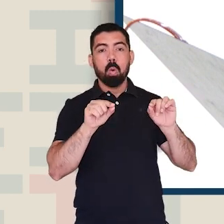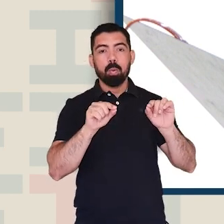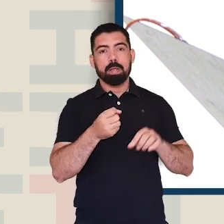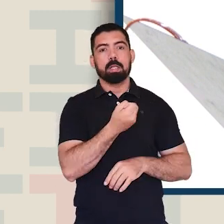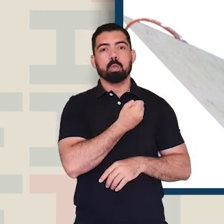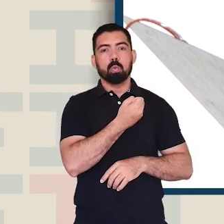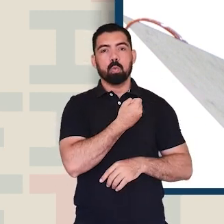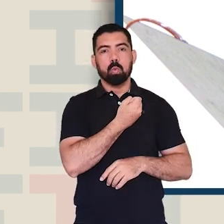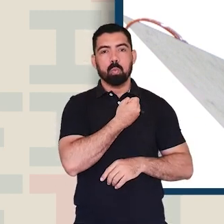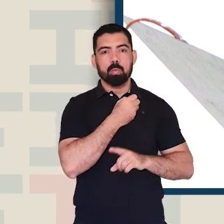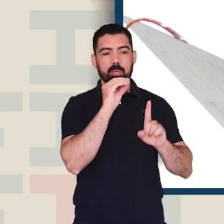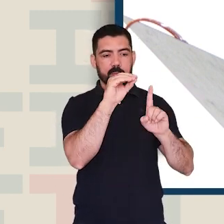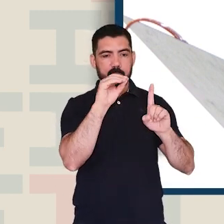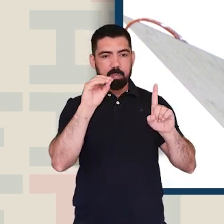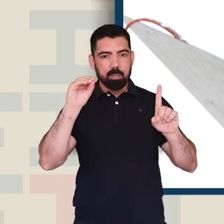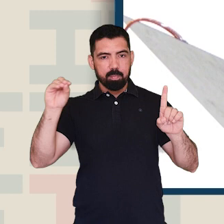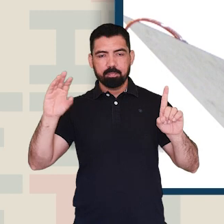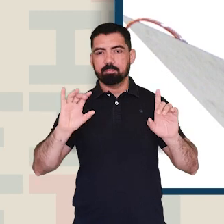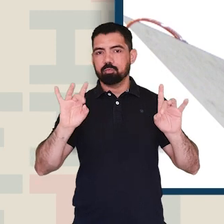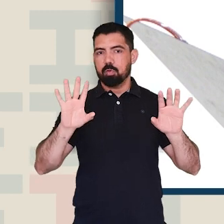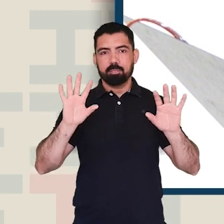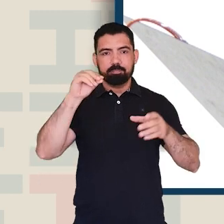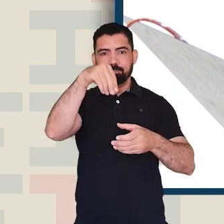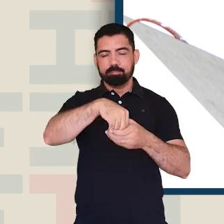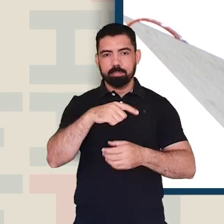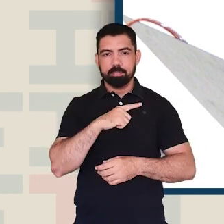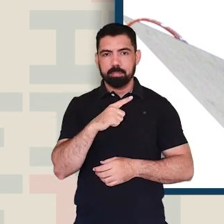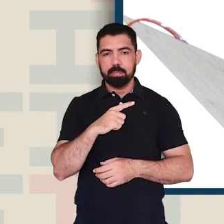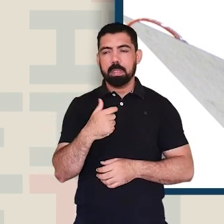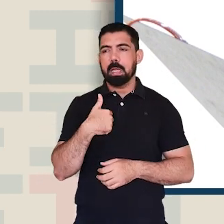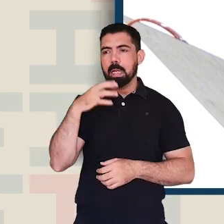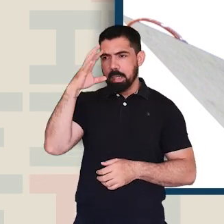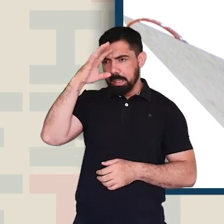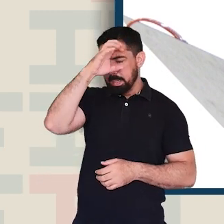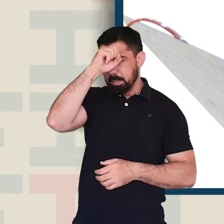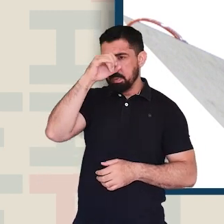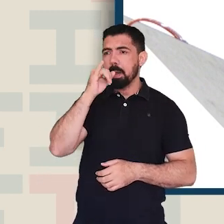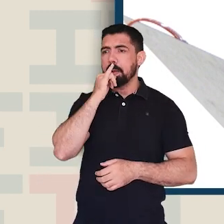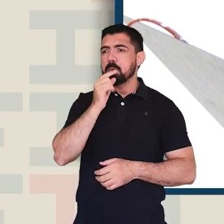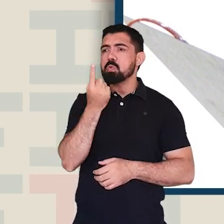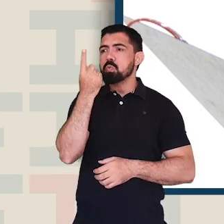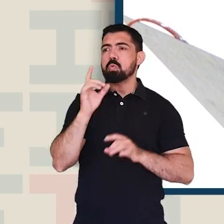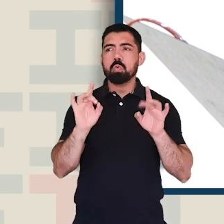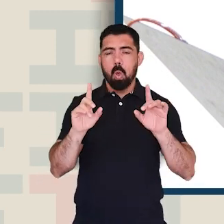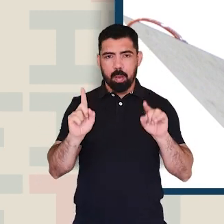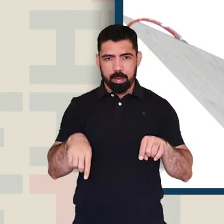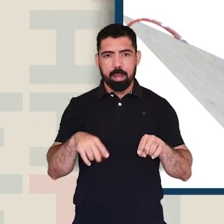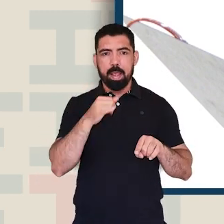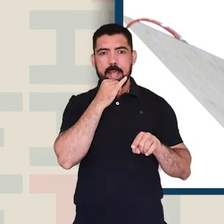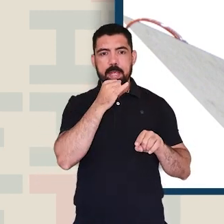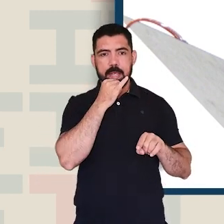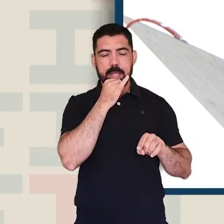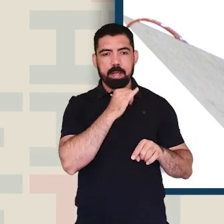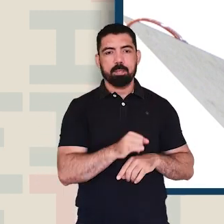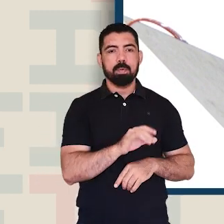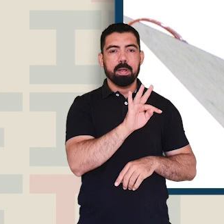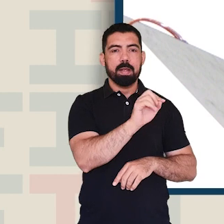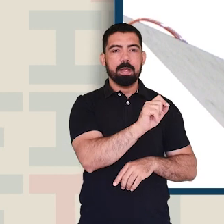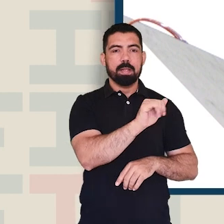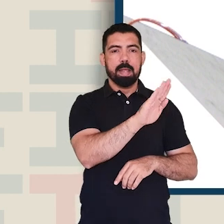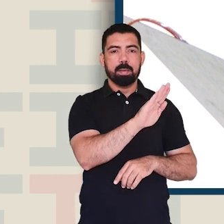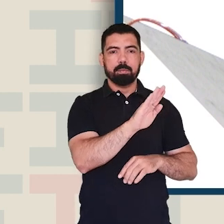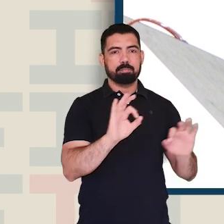né, e aí, professor, não, quer dizer então que eu aprendo só a tablatura que já está tudo certo,